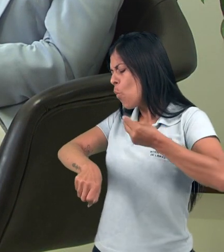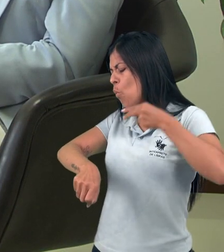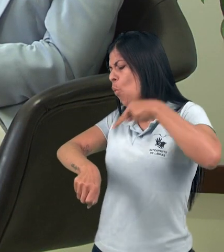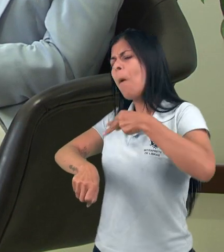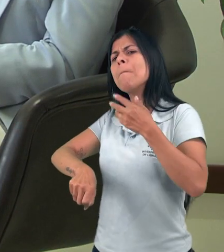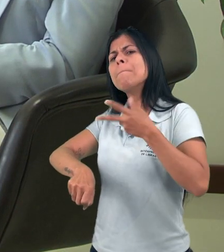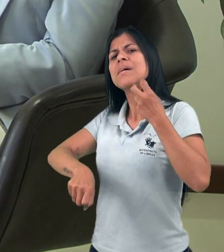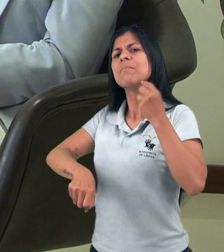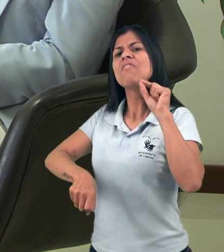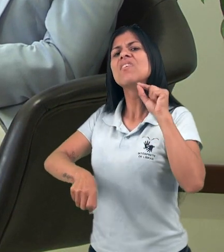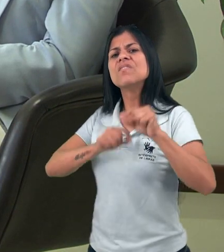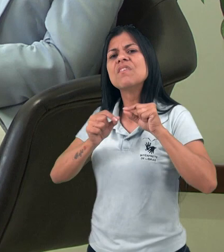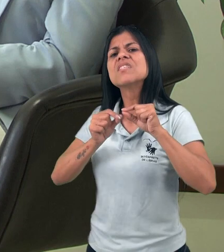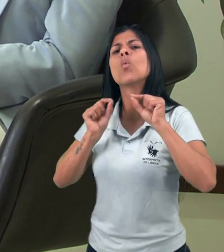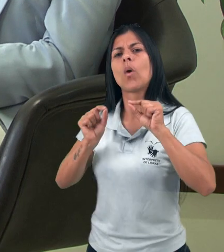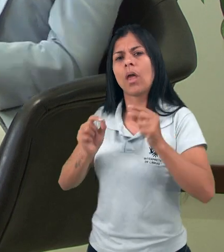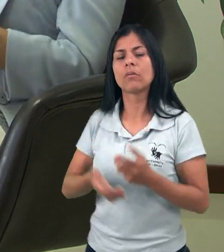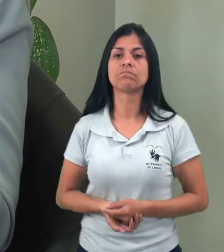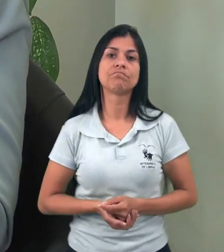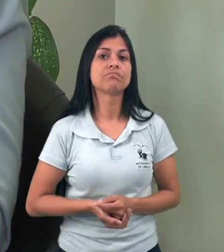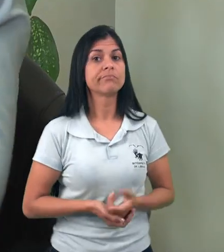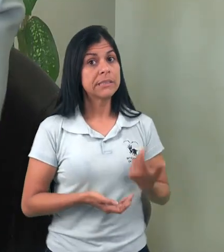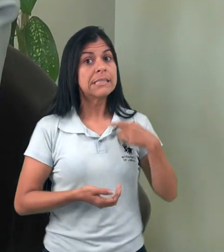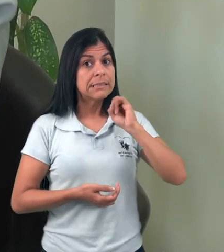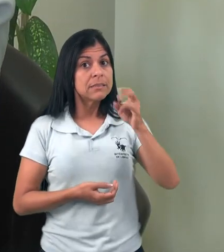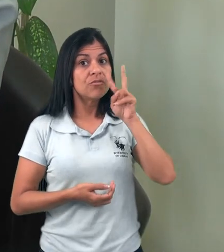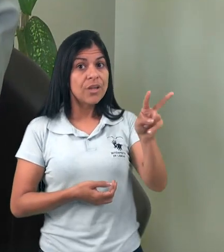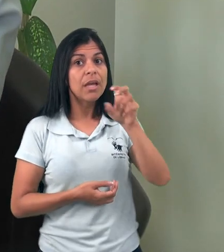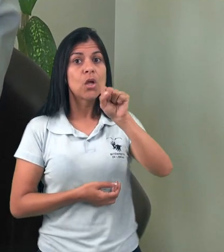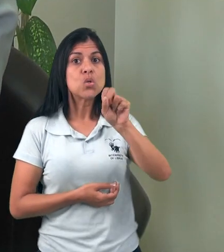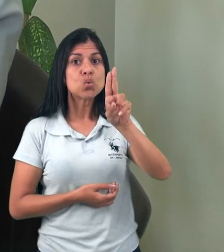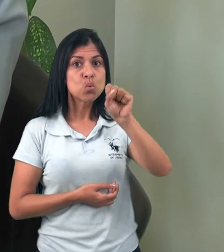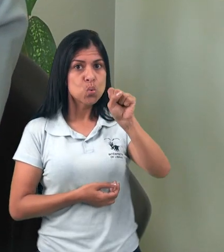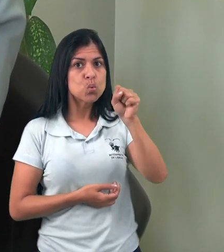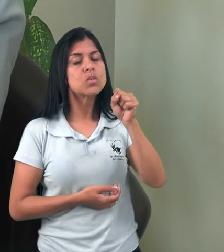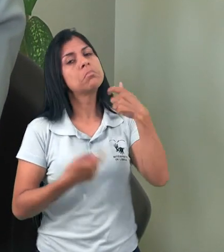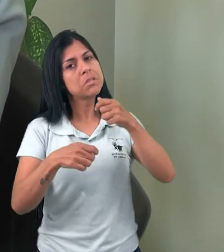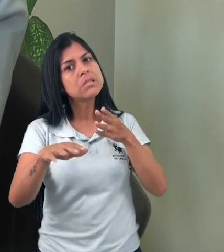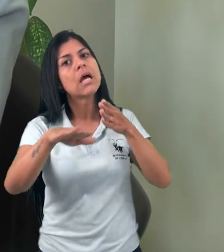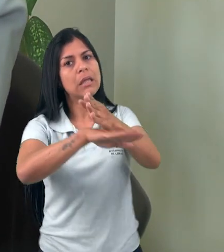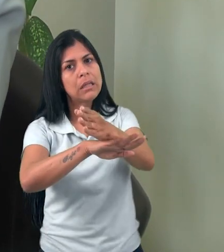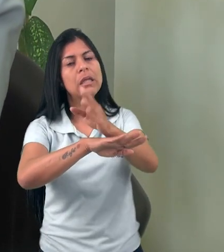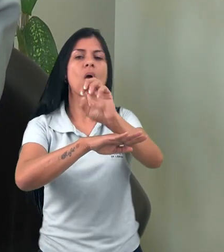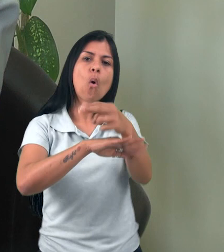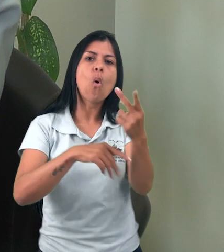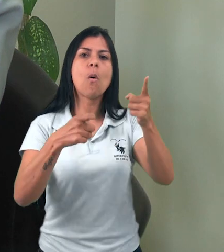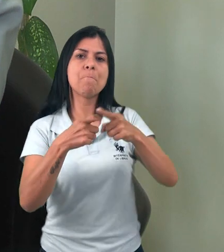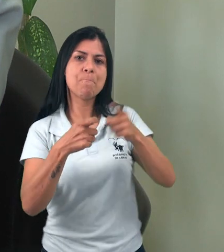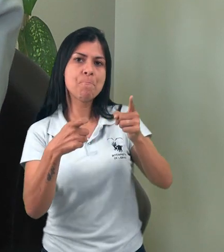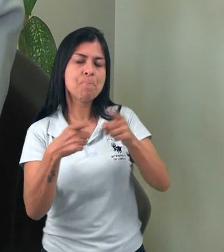é a indicação? Recorrer à unidade básica de saúde? No caso do SUS, recorrer à unidade básica, o